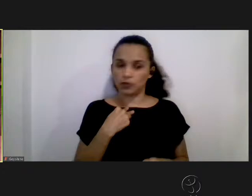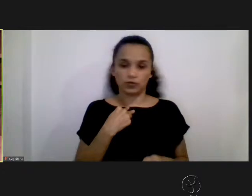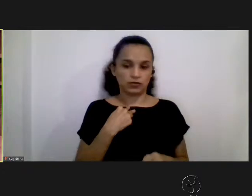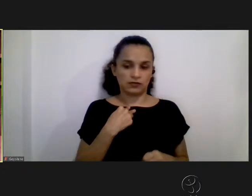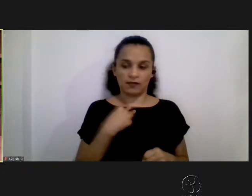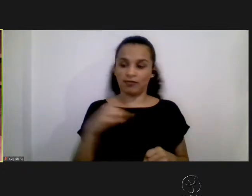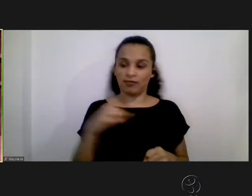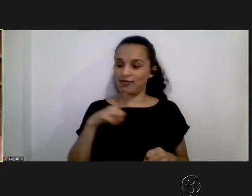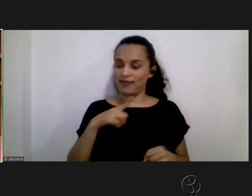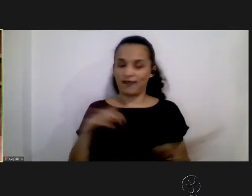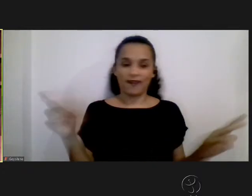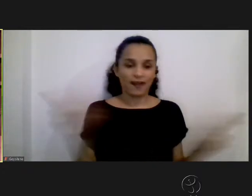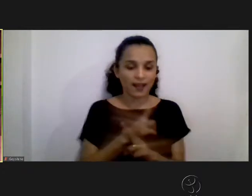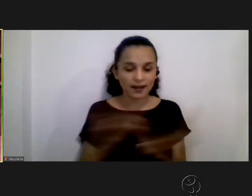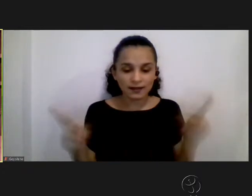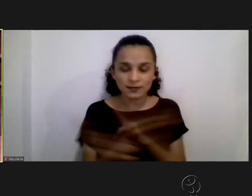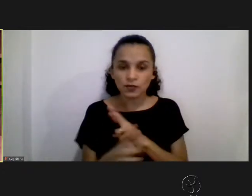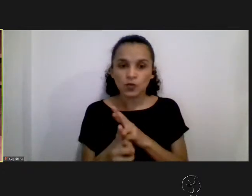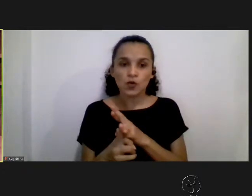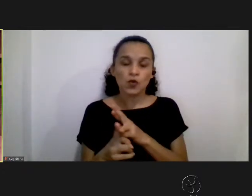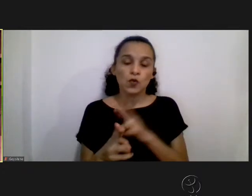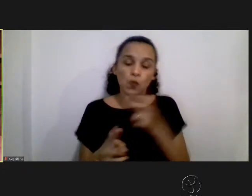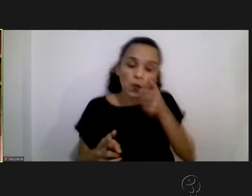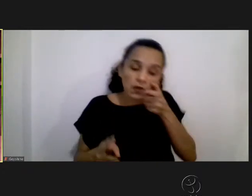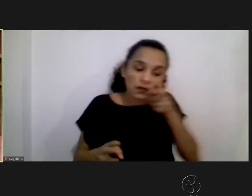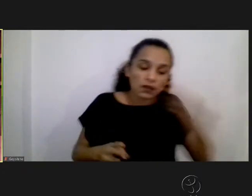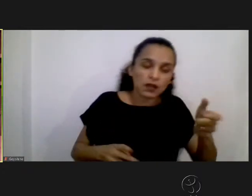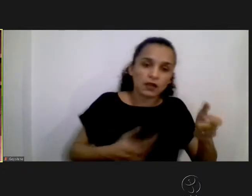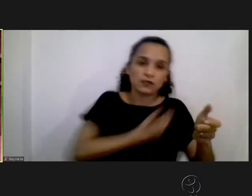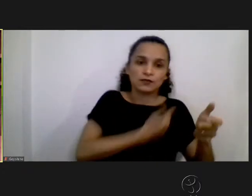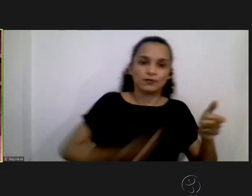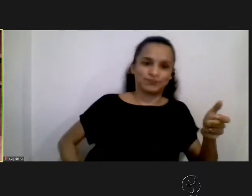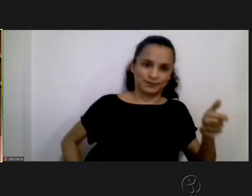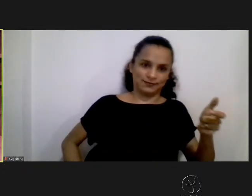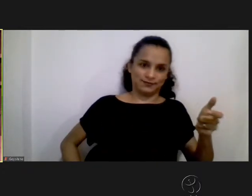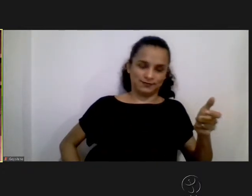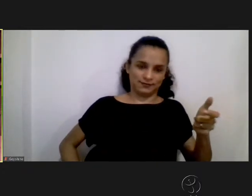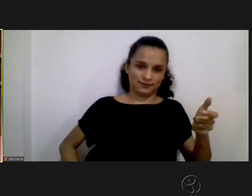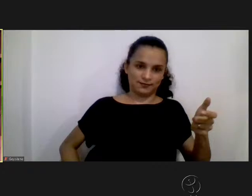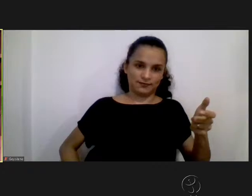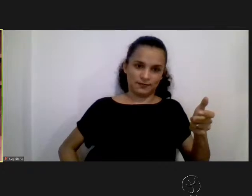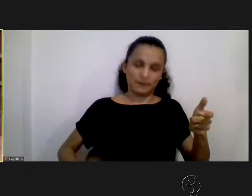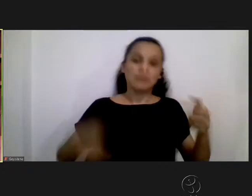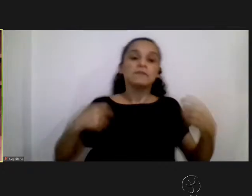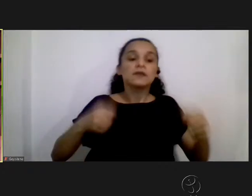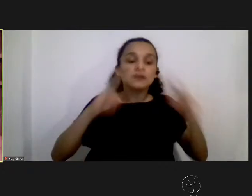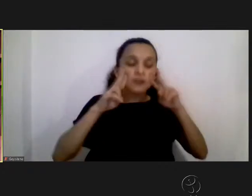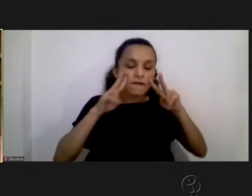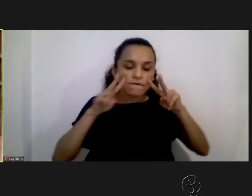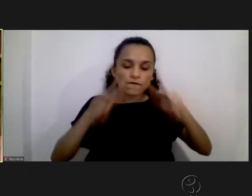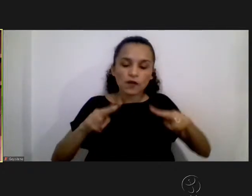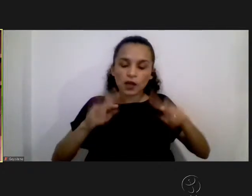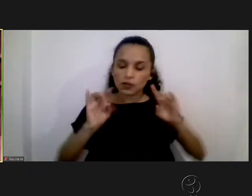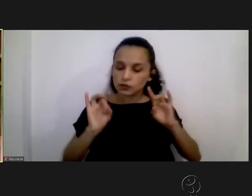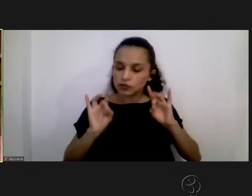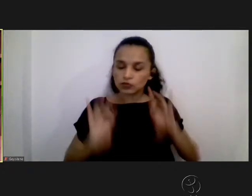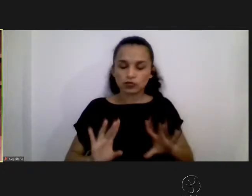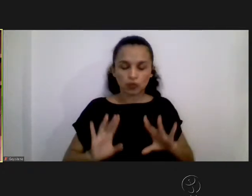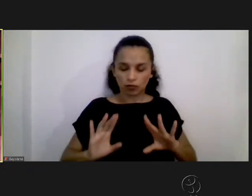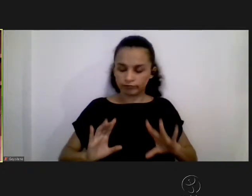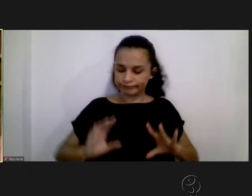o interesse público. Ele tem que ver apenas com o alto